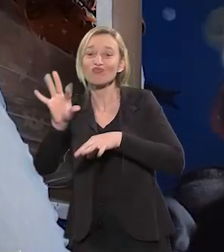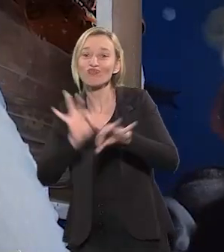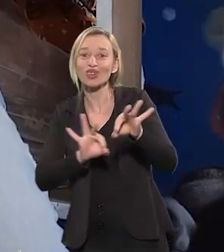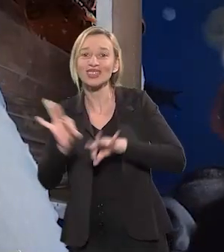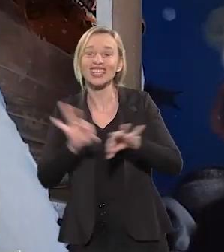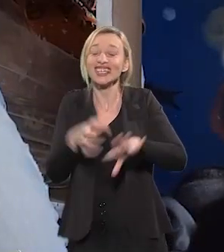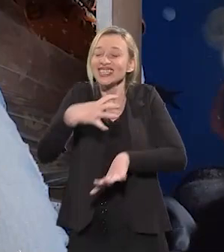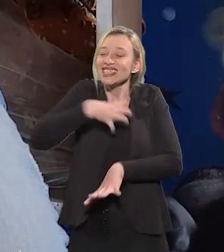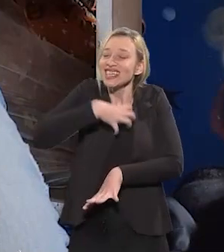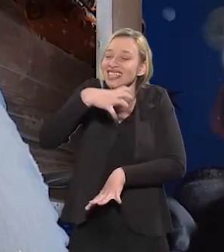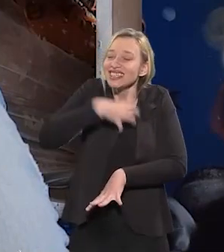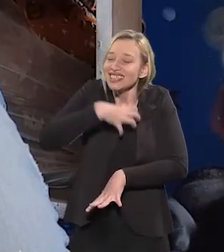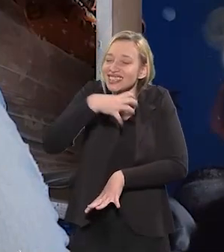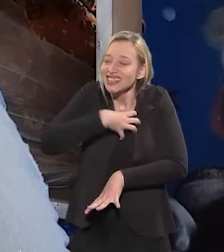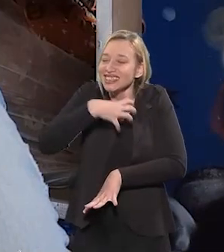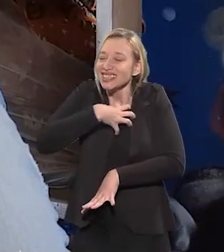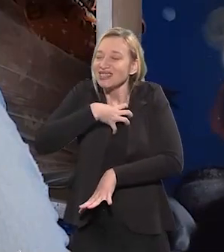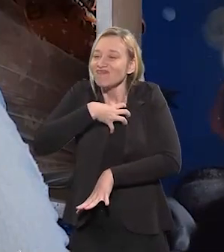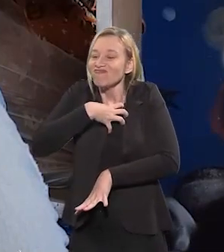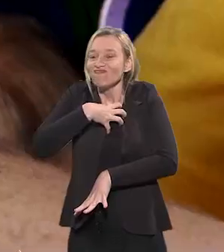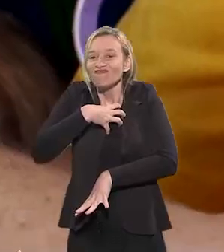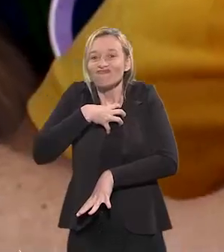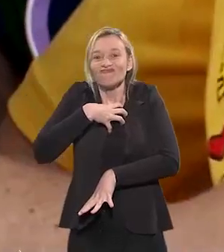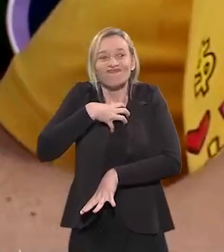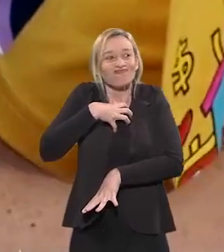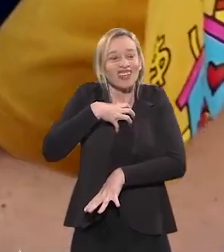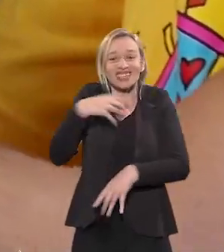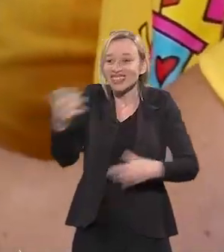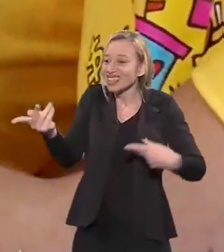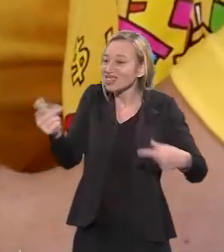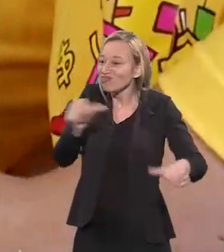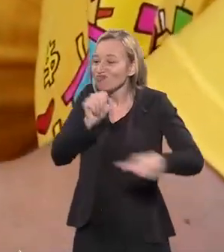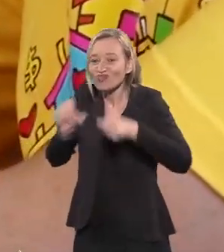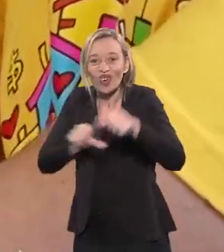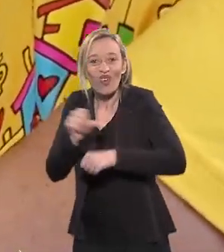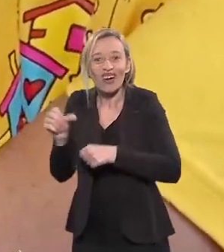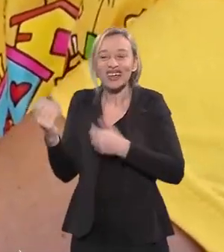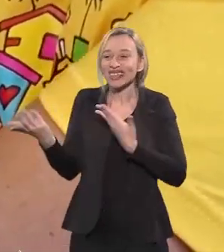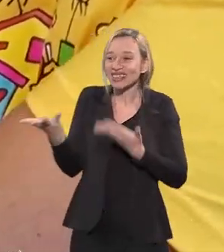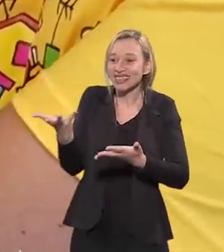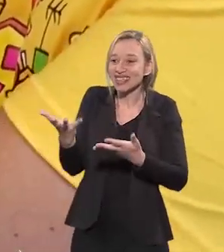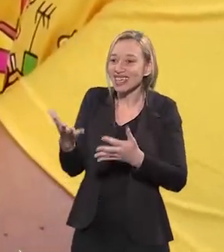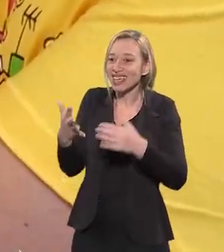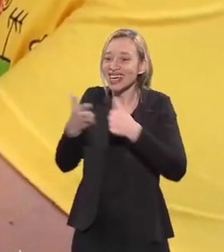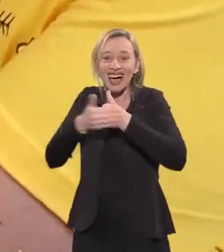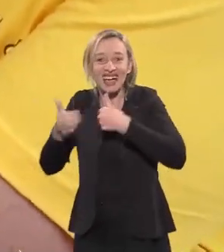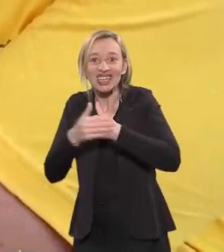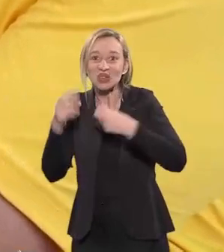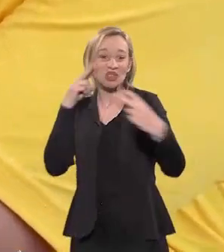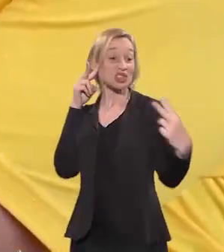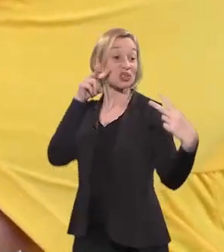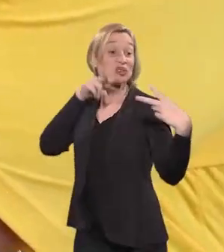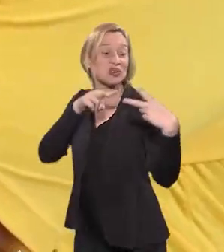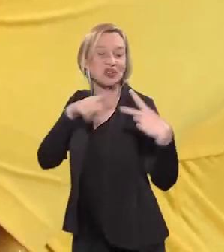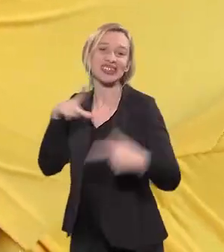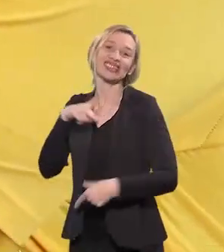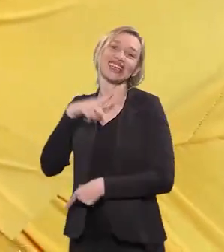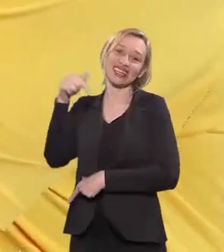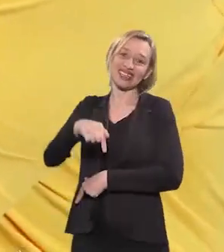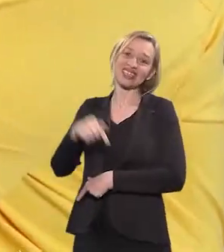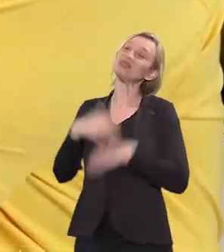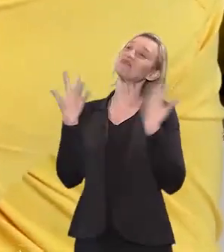projeto, de sentir na pele esse afeto, essa troca, esse carinho, esse olho no olho que existe